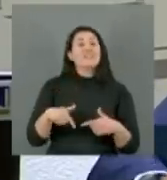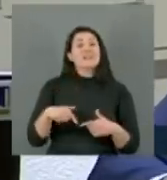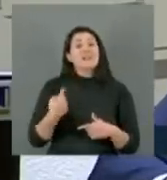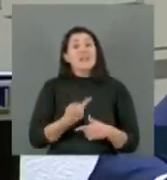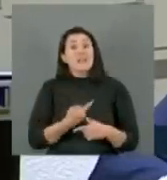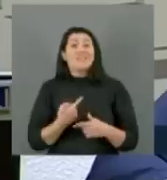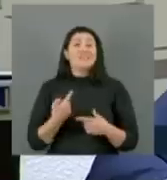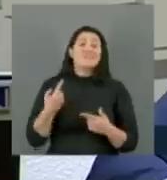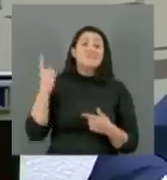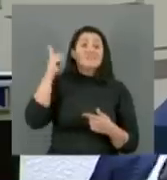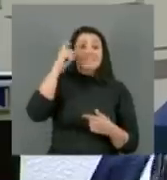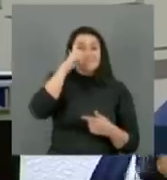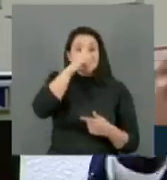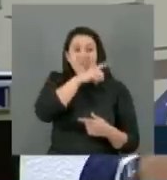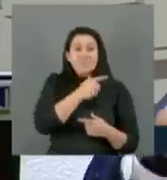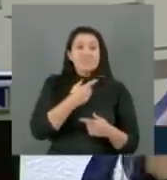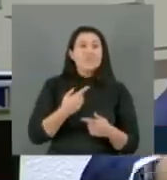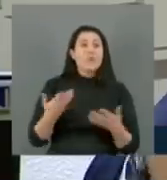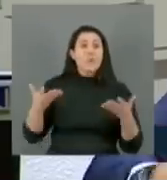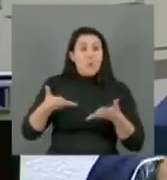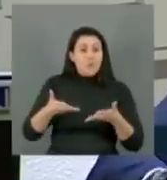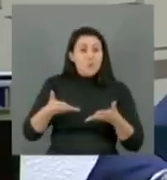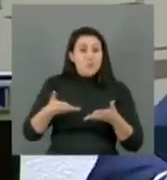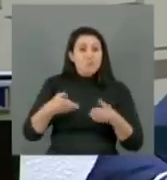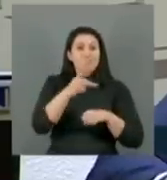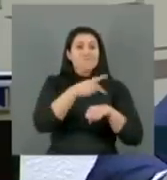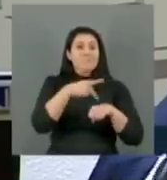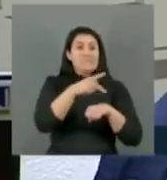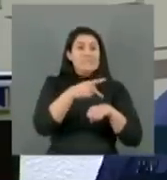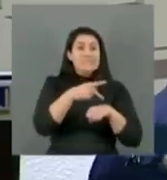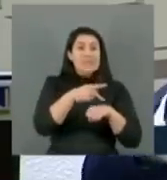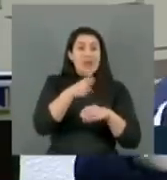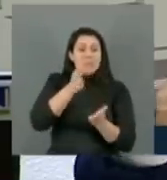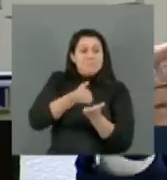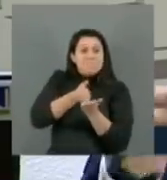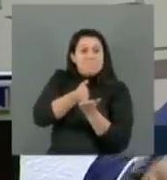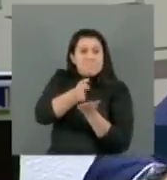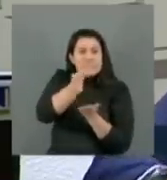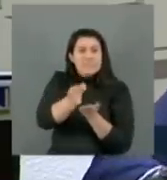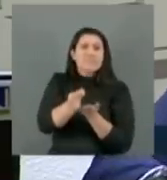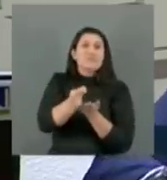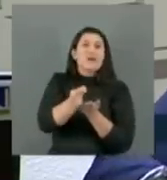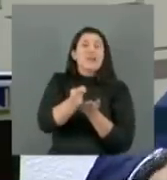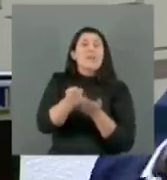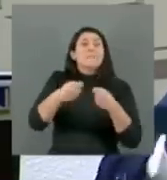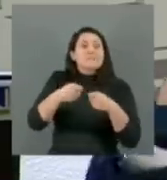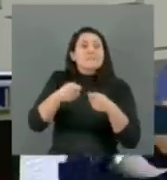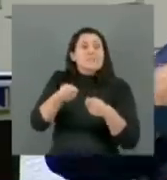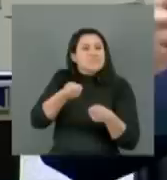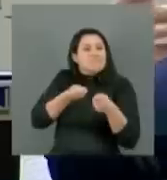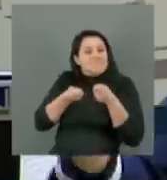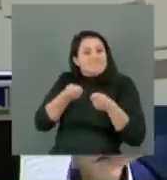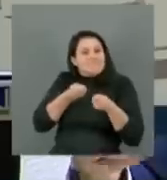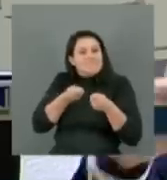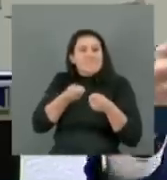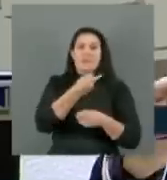muito difícil hoje um país seguir o sistema de metas que a gente segue sem ter um regime de disciplina fiscal e que os países que